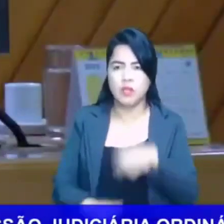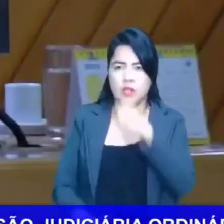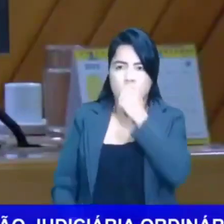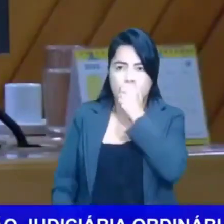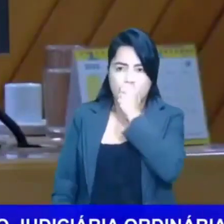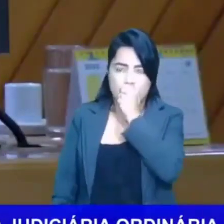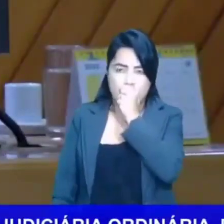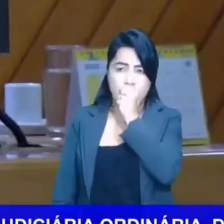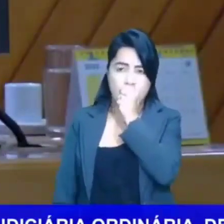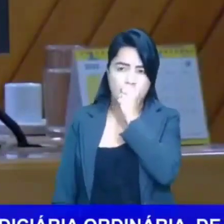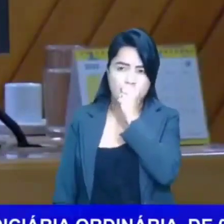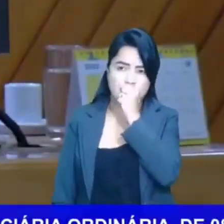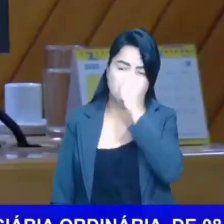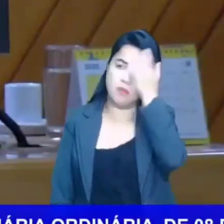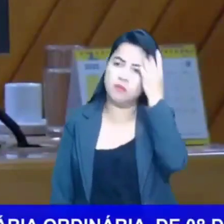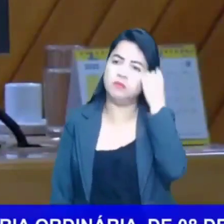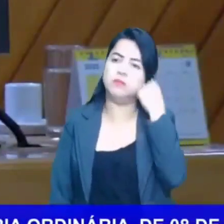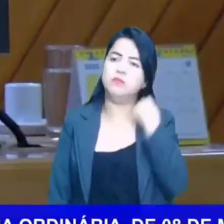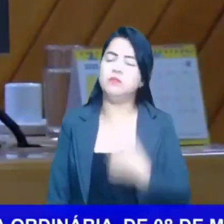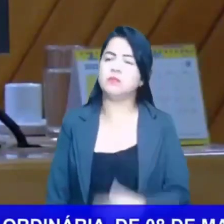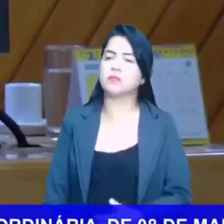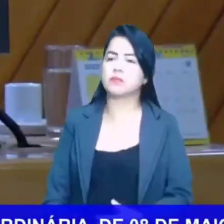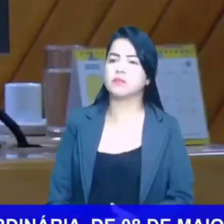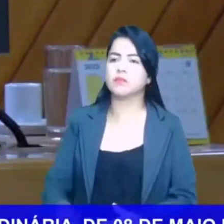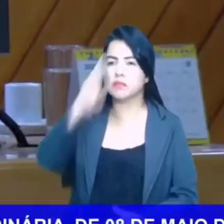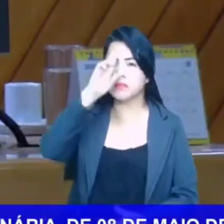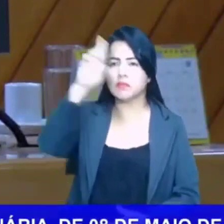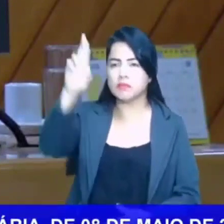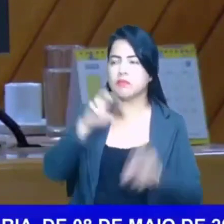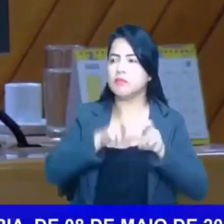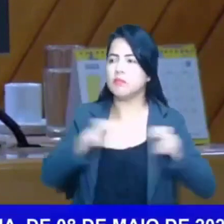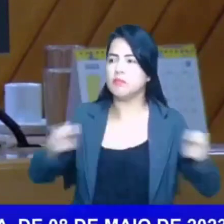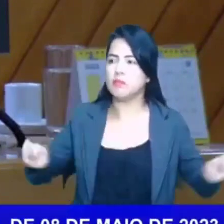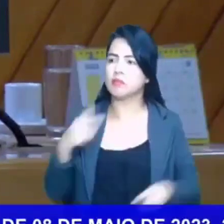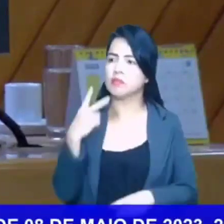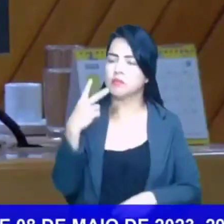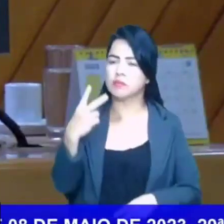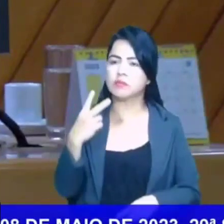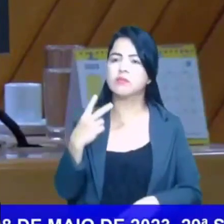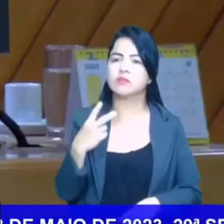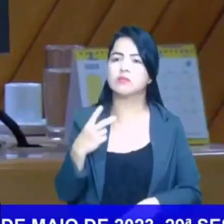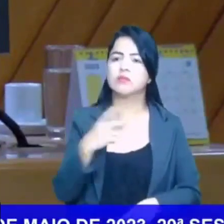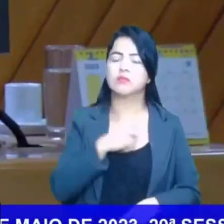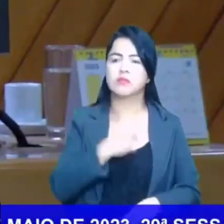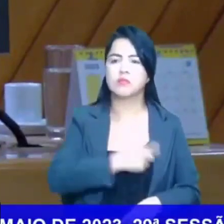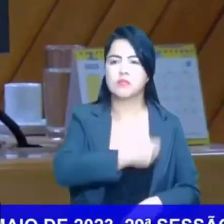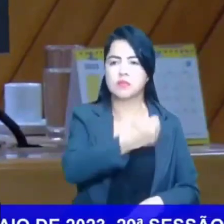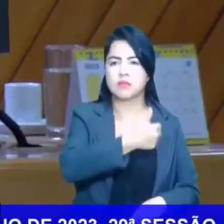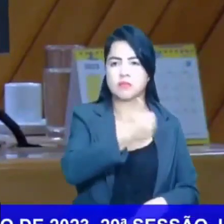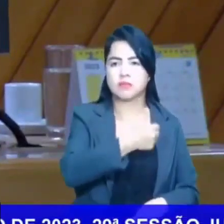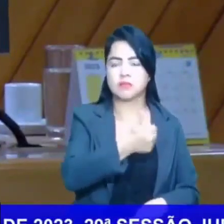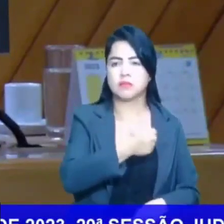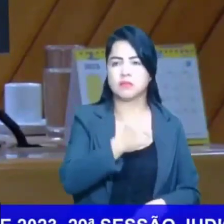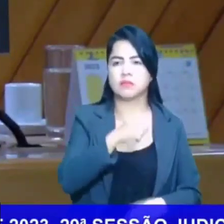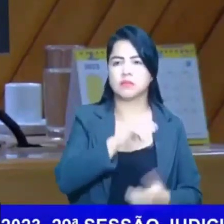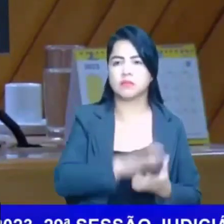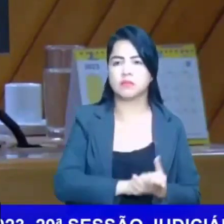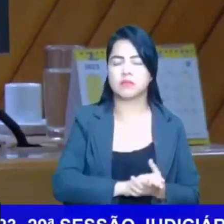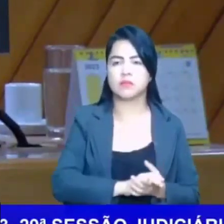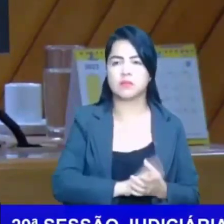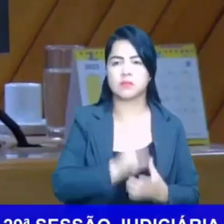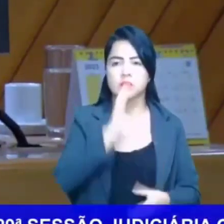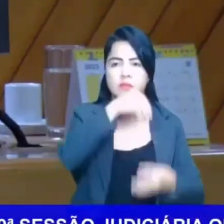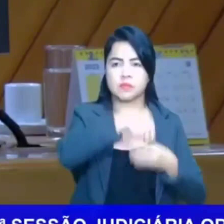plenário. Imagem direcionada ao desembargador Carmontoro, que está fazendo leitura dos papéis. A primeira delas é de inépcia da